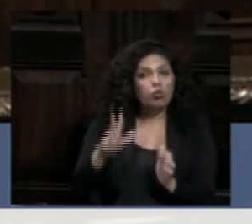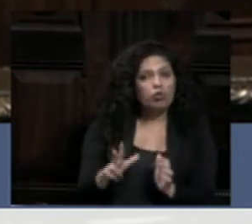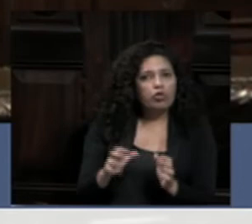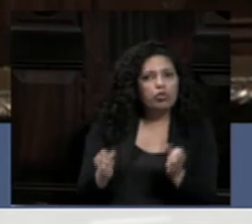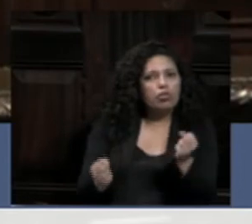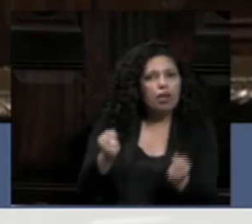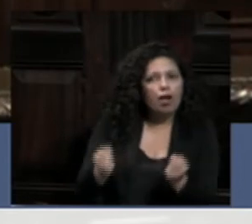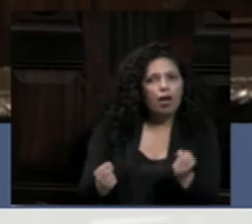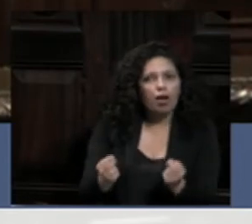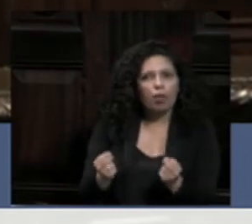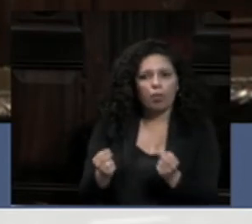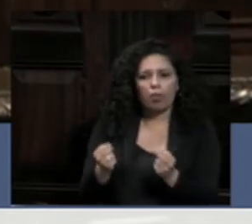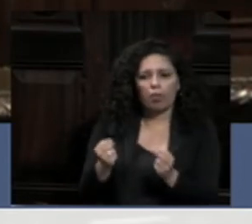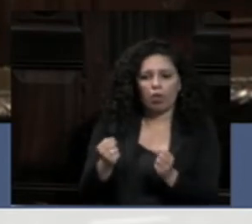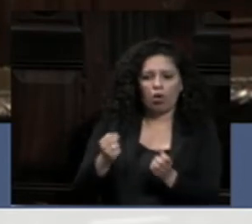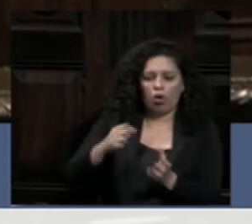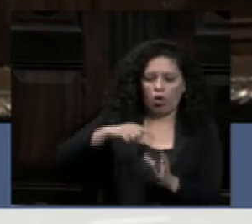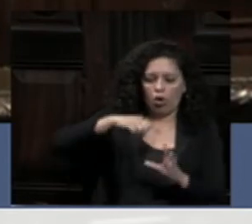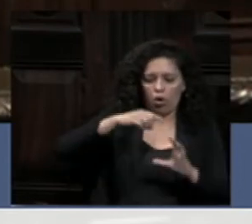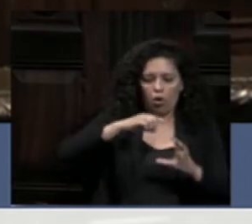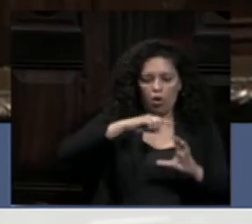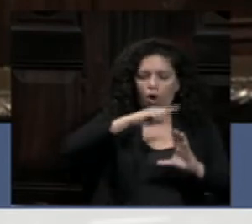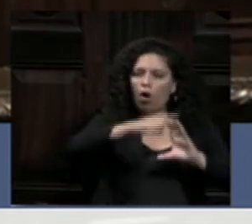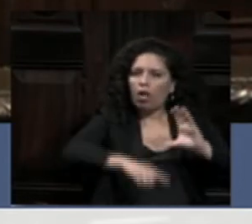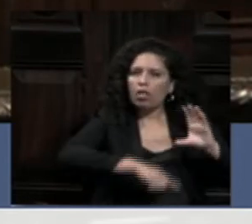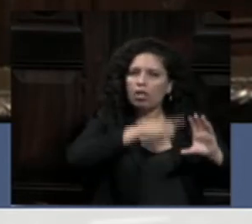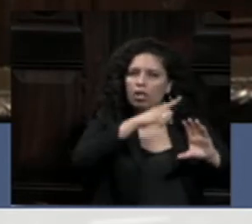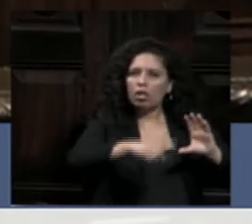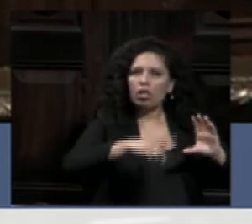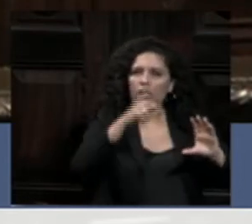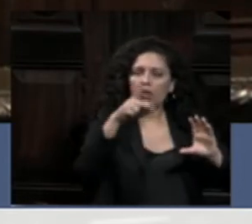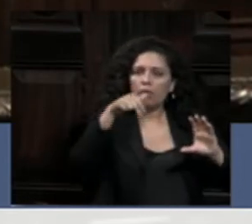os pneus estão em bom estado de